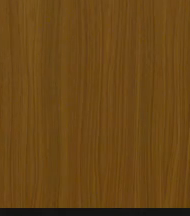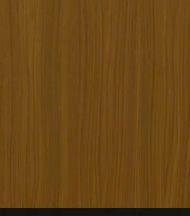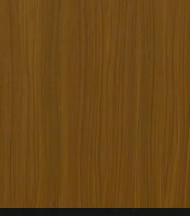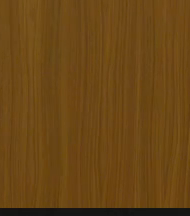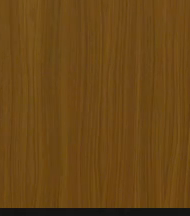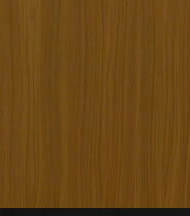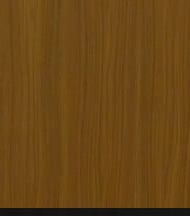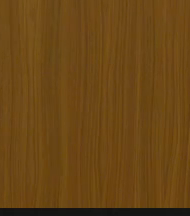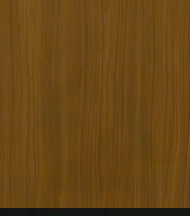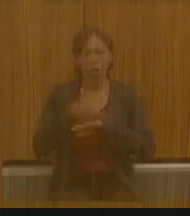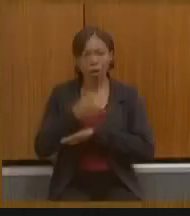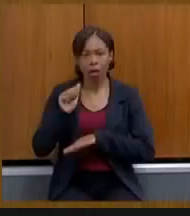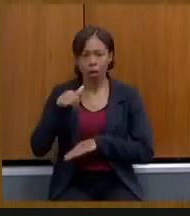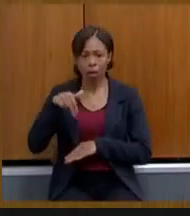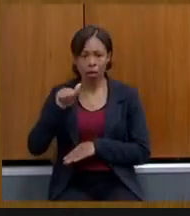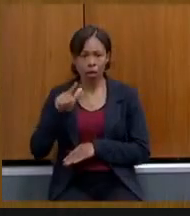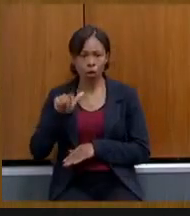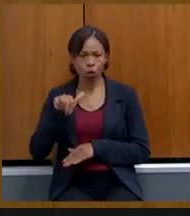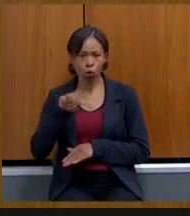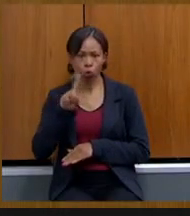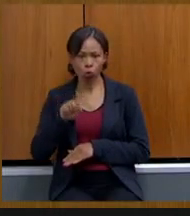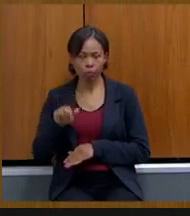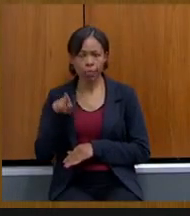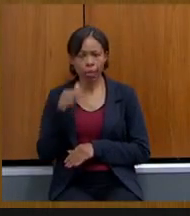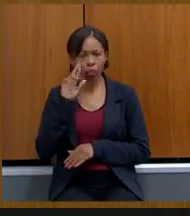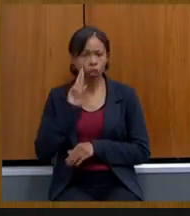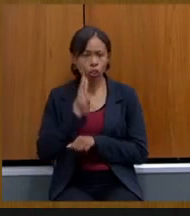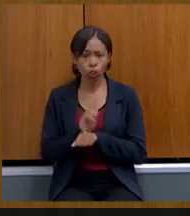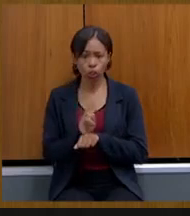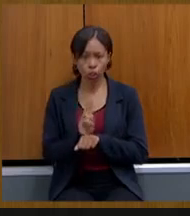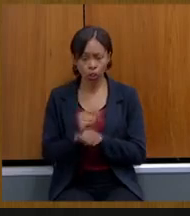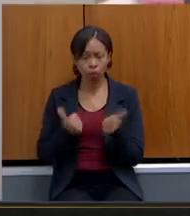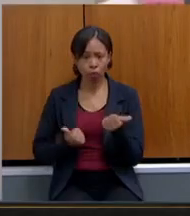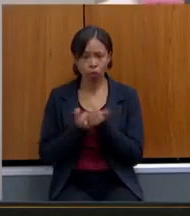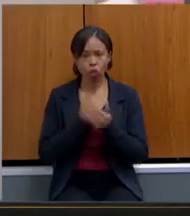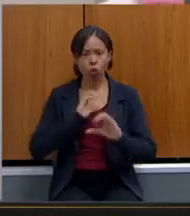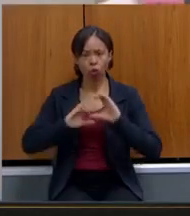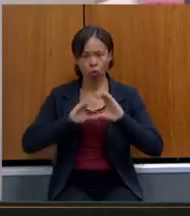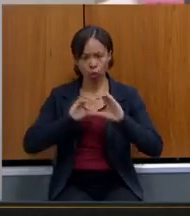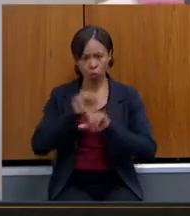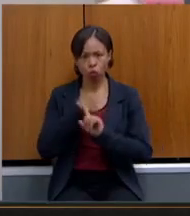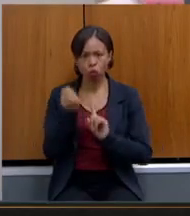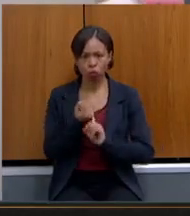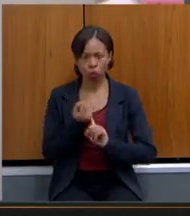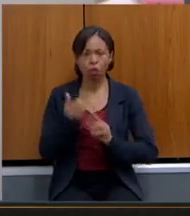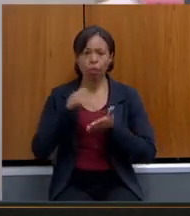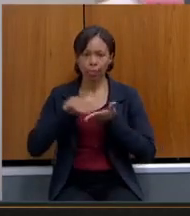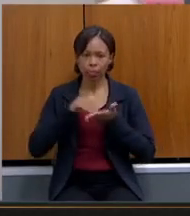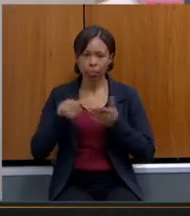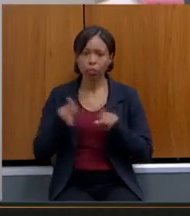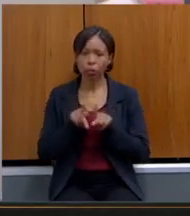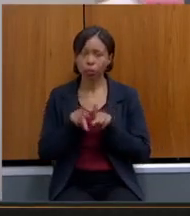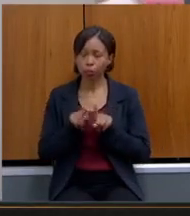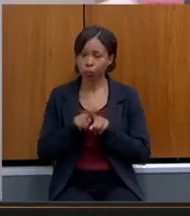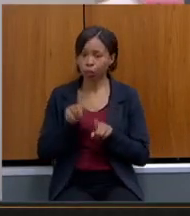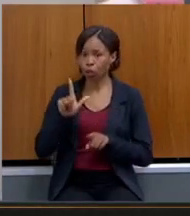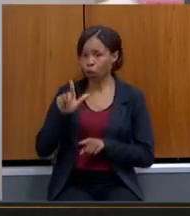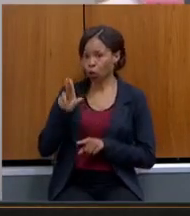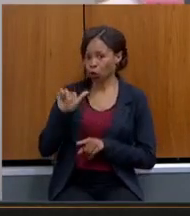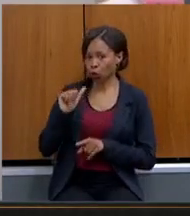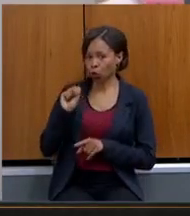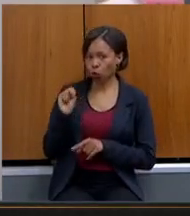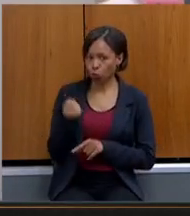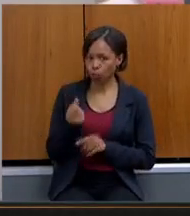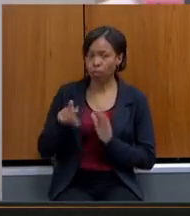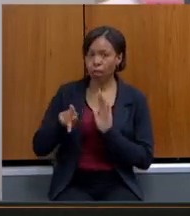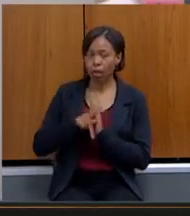da Ana Luiza Faria chefe de assessoria de comunicação social da secretaria Lucas Figueiredo assessor de